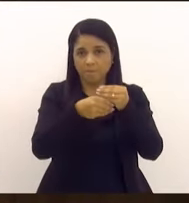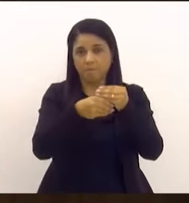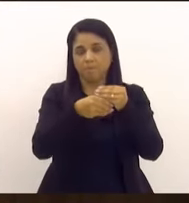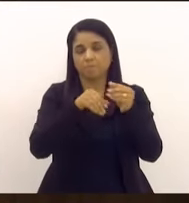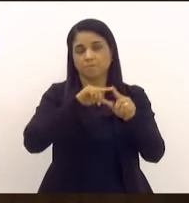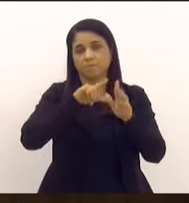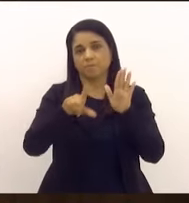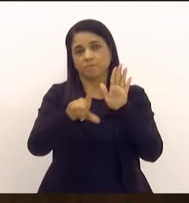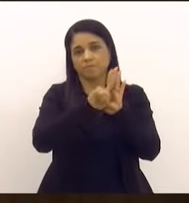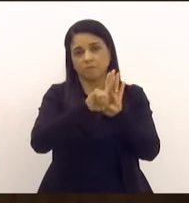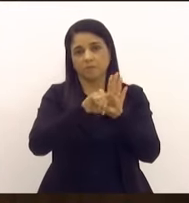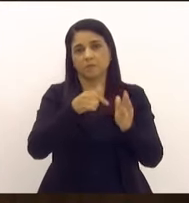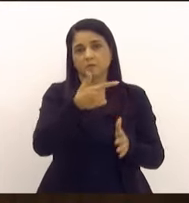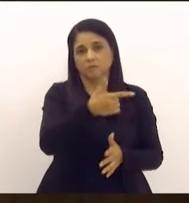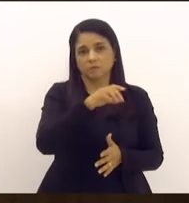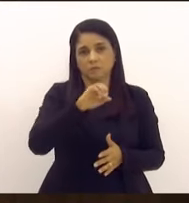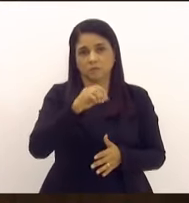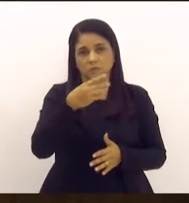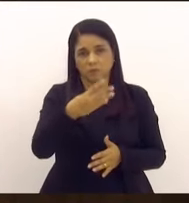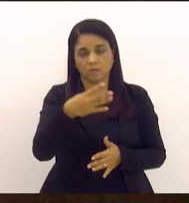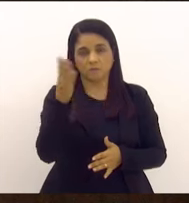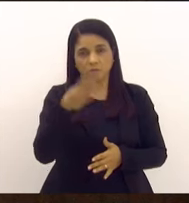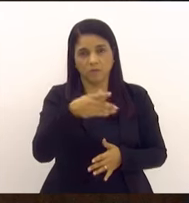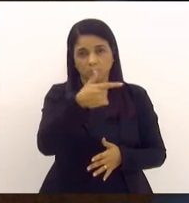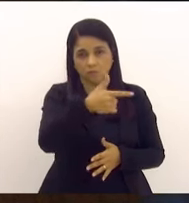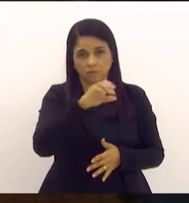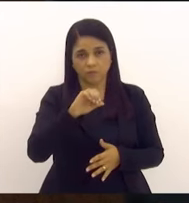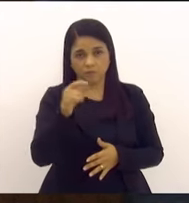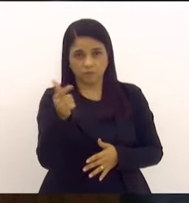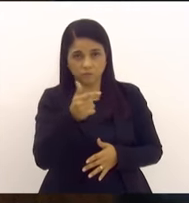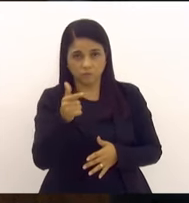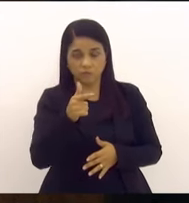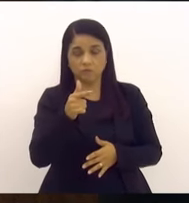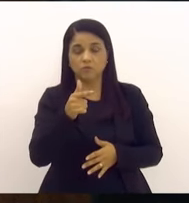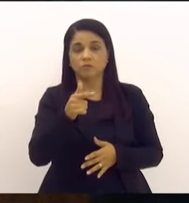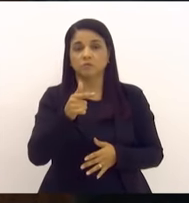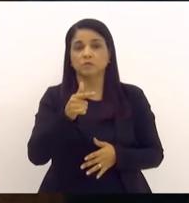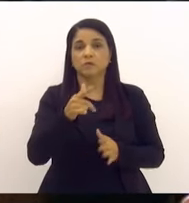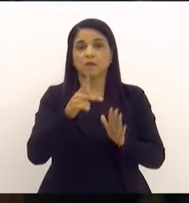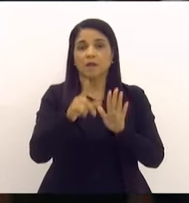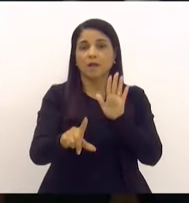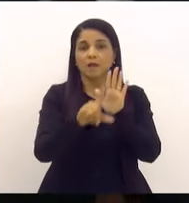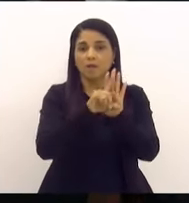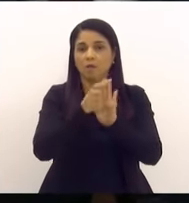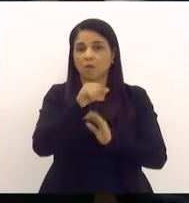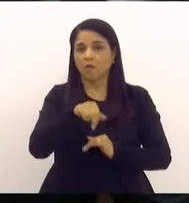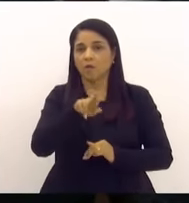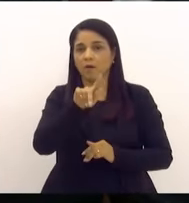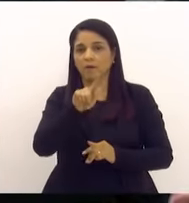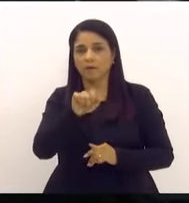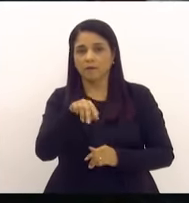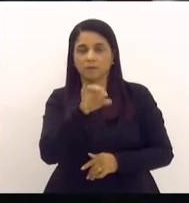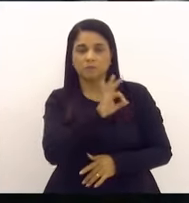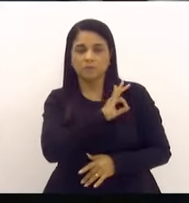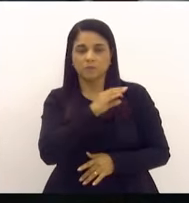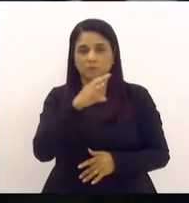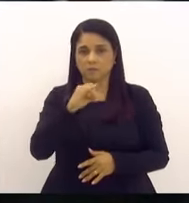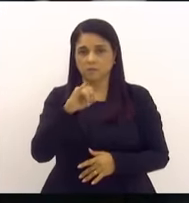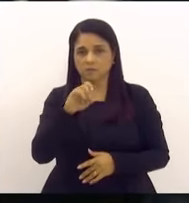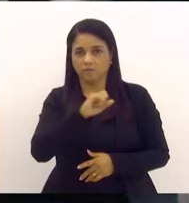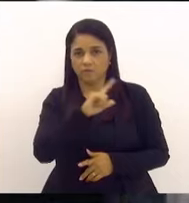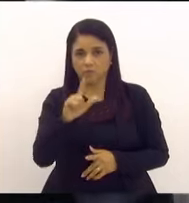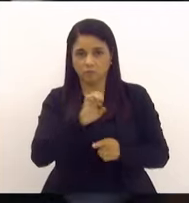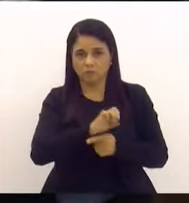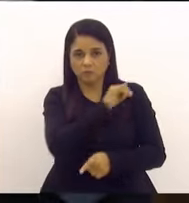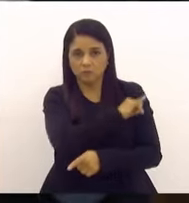Altera a lei complementar número 204 de 30 de junho de 2022, que institui a Lei Orgânica da Polícia Civil do Estado do Rio de Janeiro.